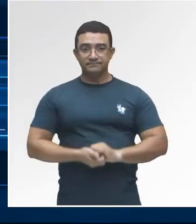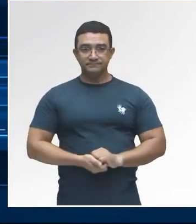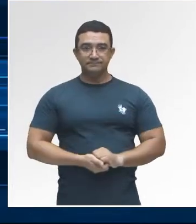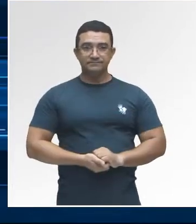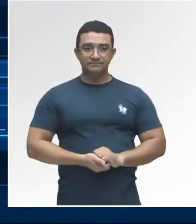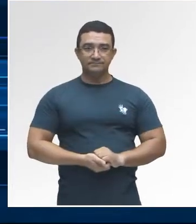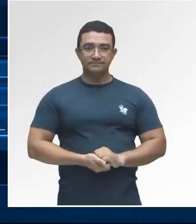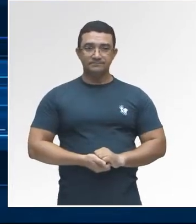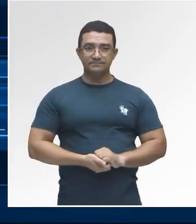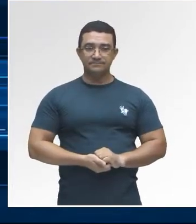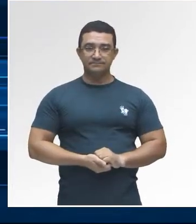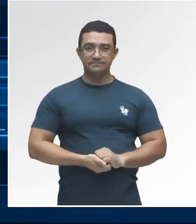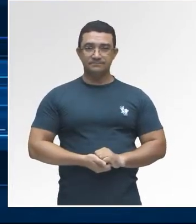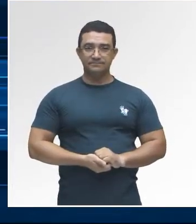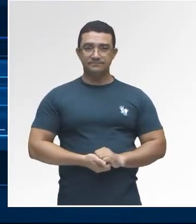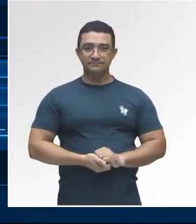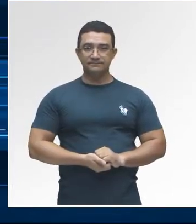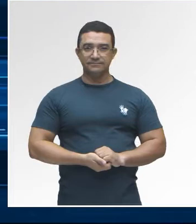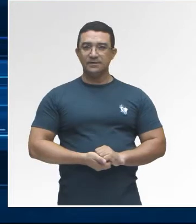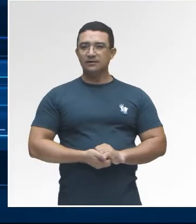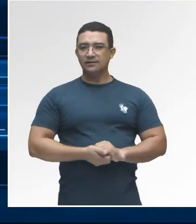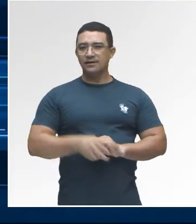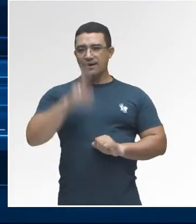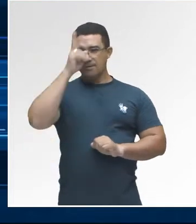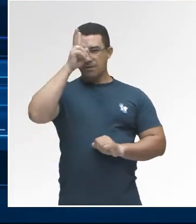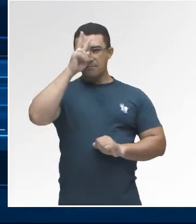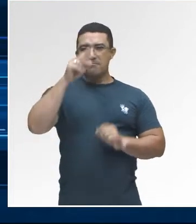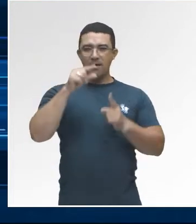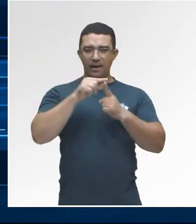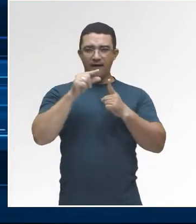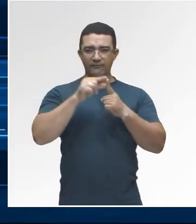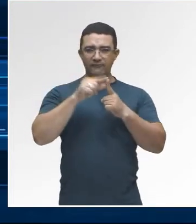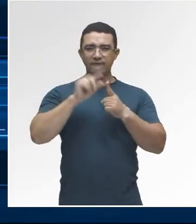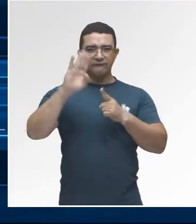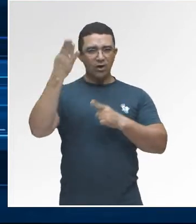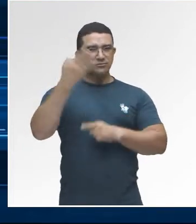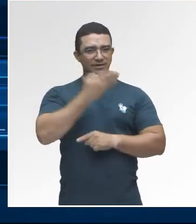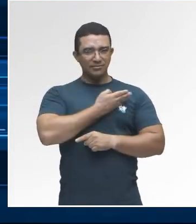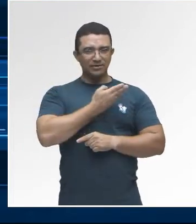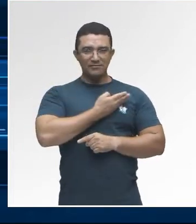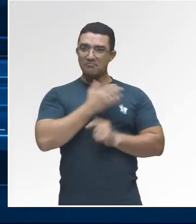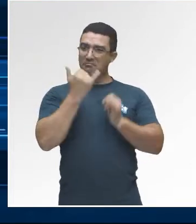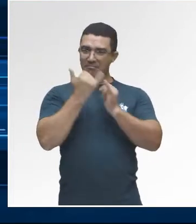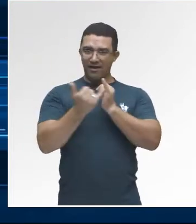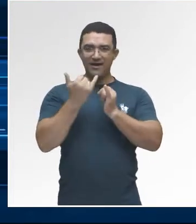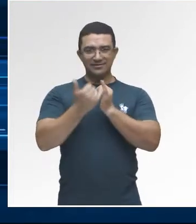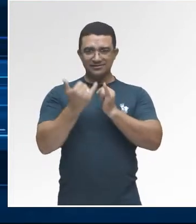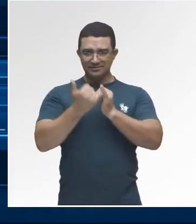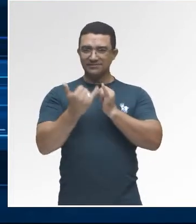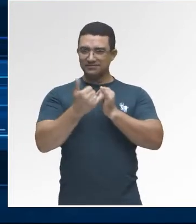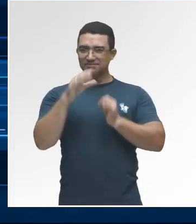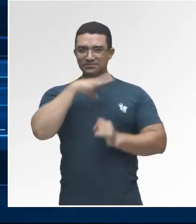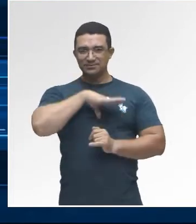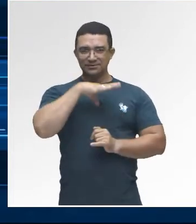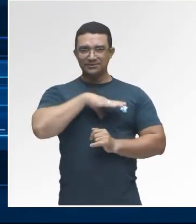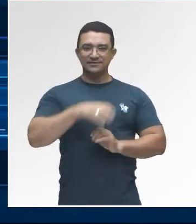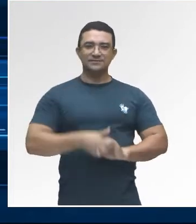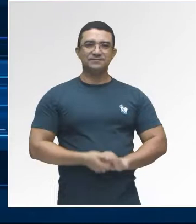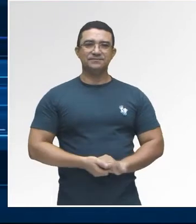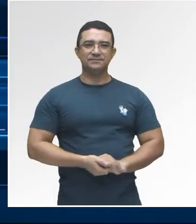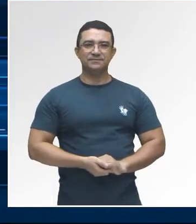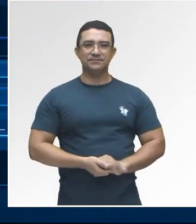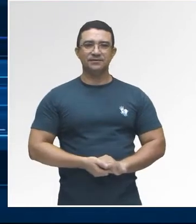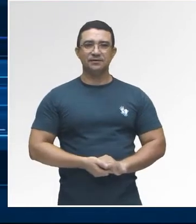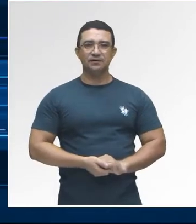leitura. Technique, palavra cognata, não é? Que vocês já estudaram sobre isso. Então, o que nós temos aí sobre essa definição de